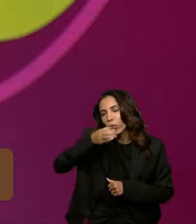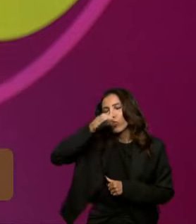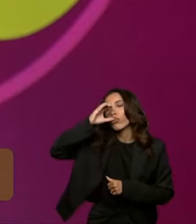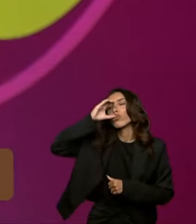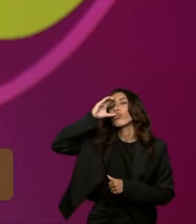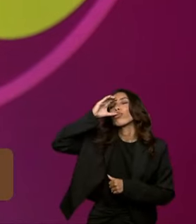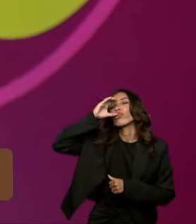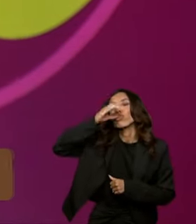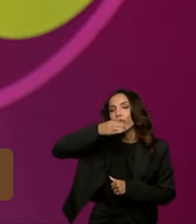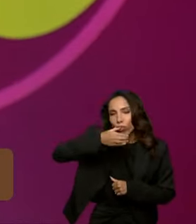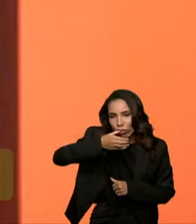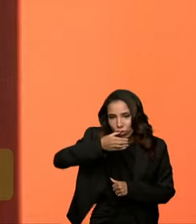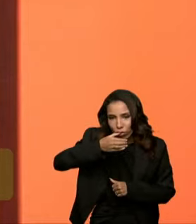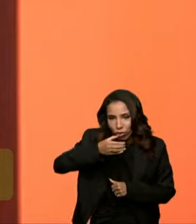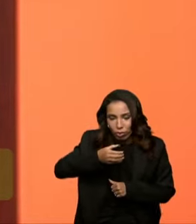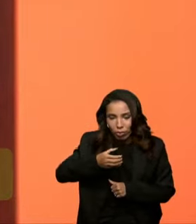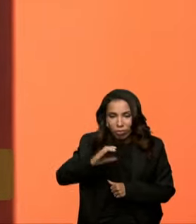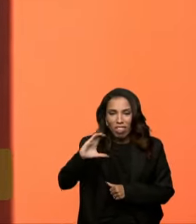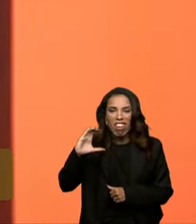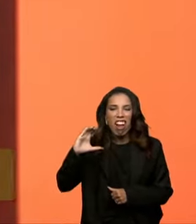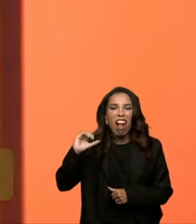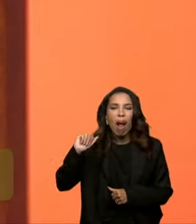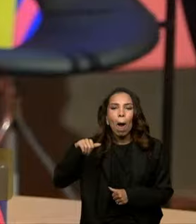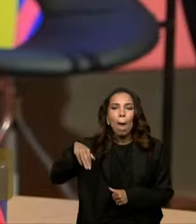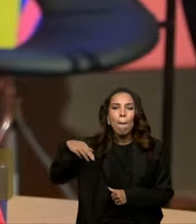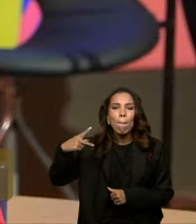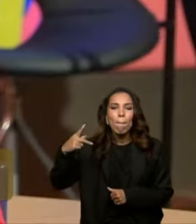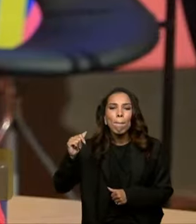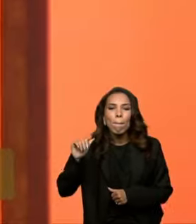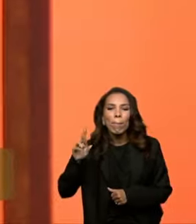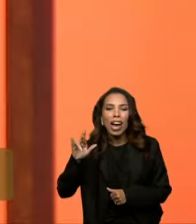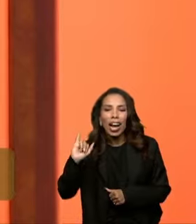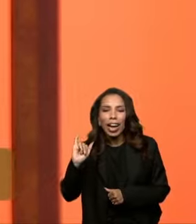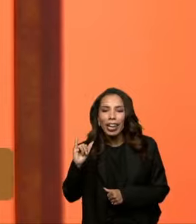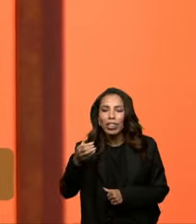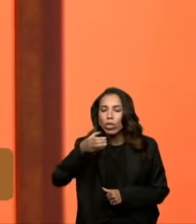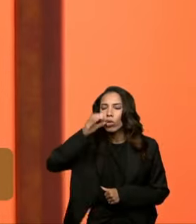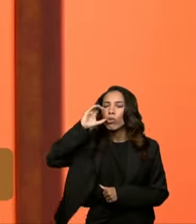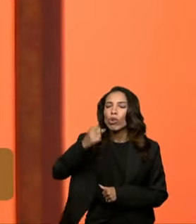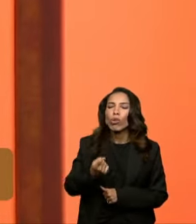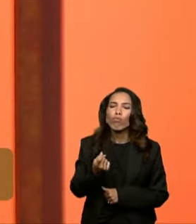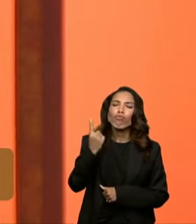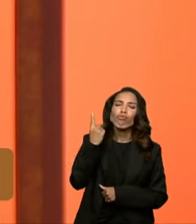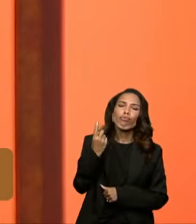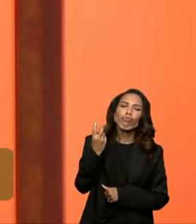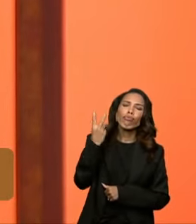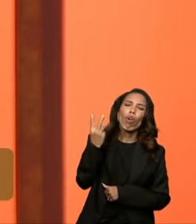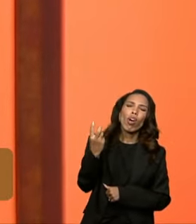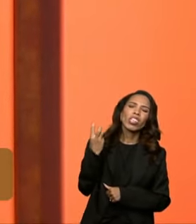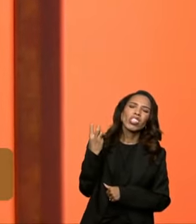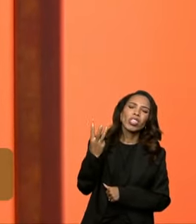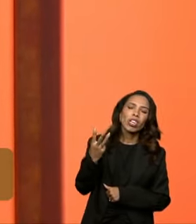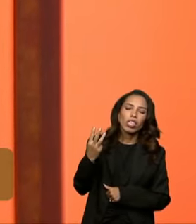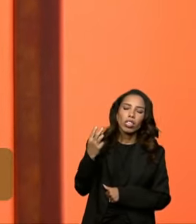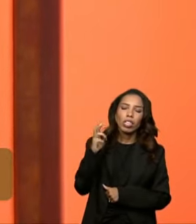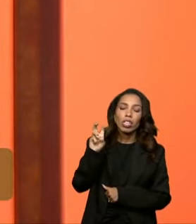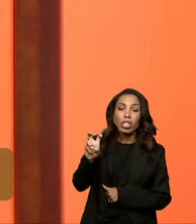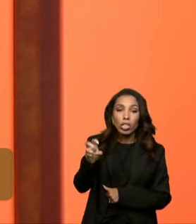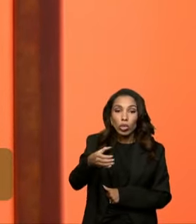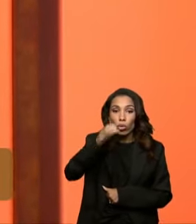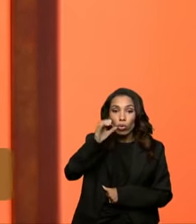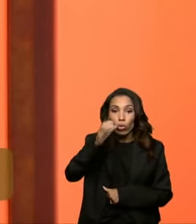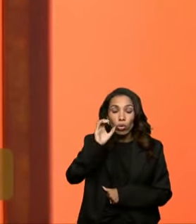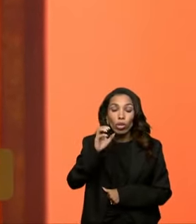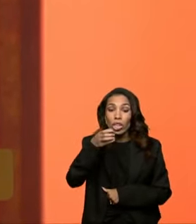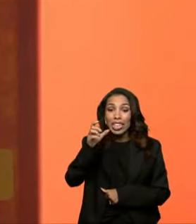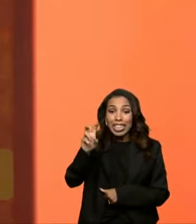Era aquele vermelho, Campari. Campari, é. Aí o Zeca tomou o primeiro, o segundo, o terceiro. No quinto Campari, o cara veio e falou, olha só, o